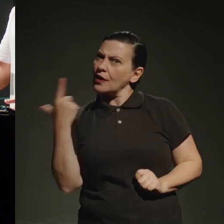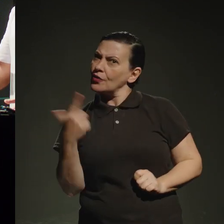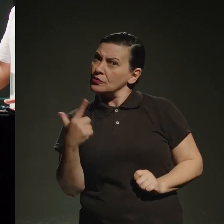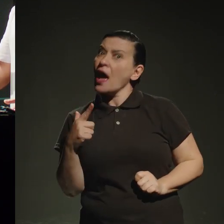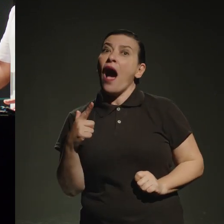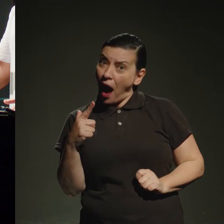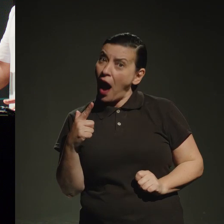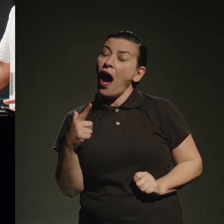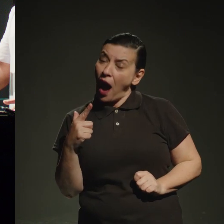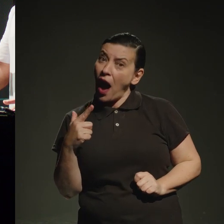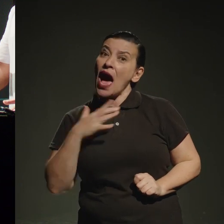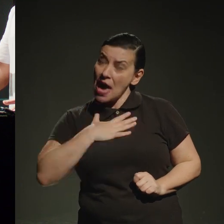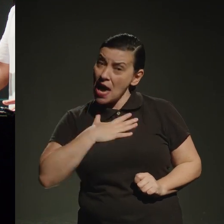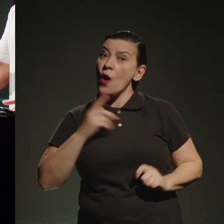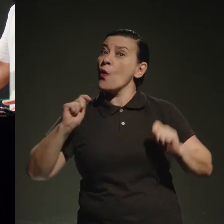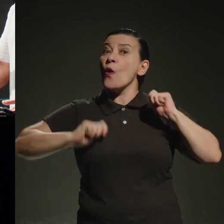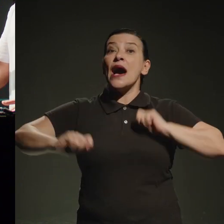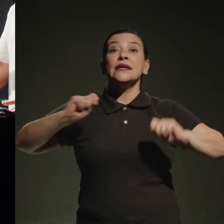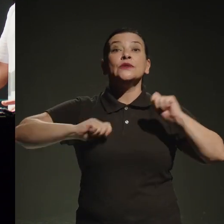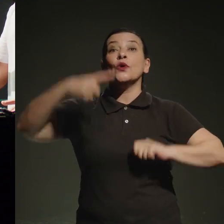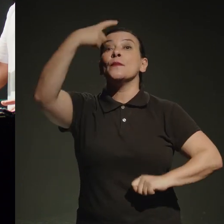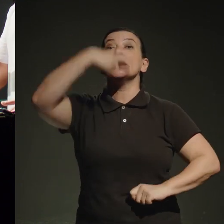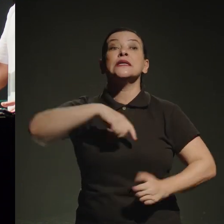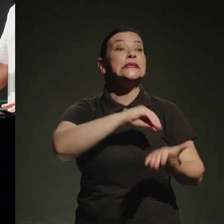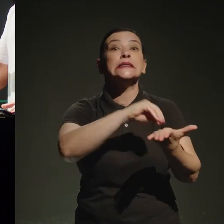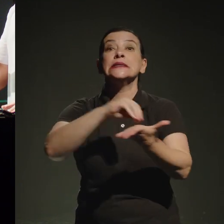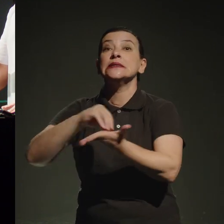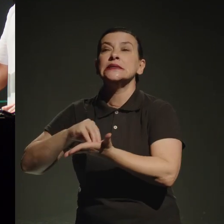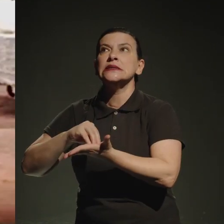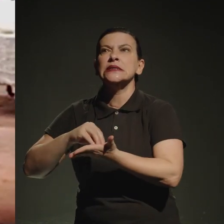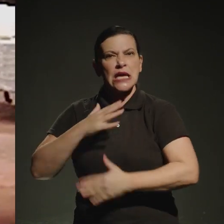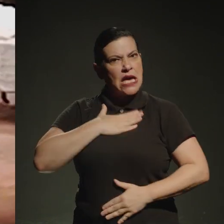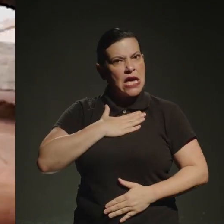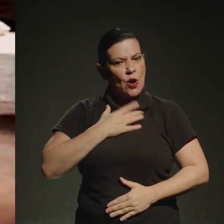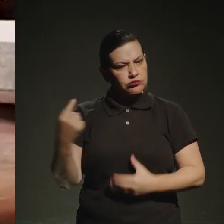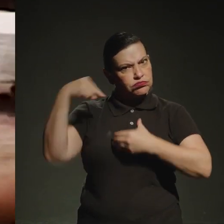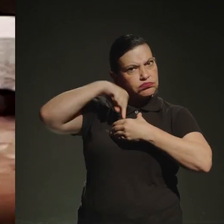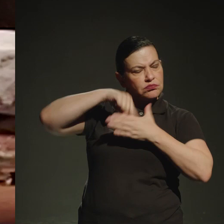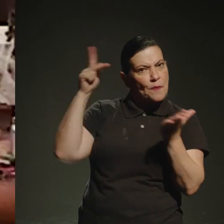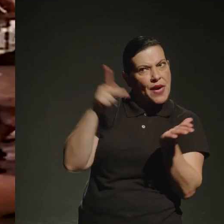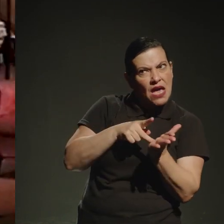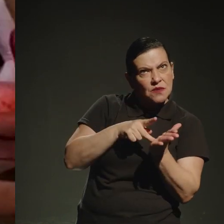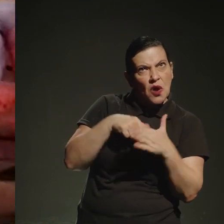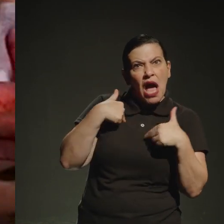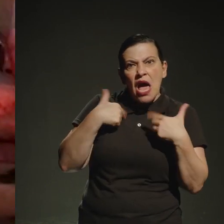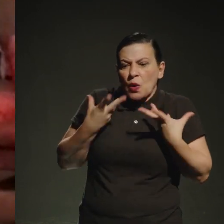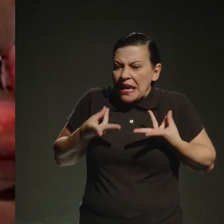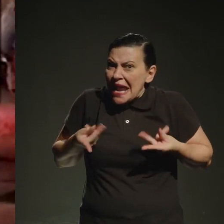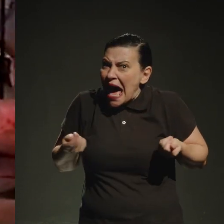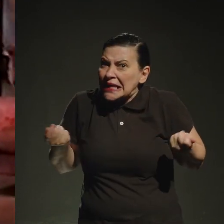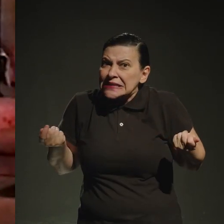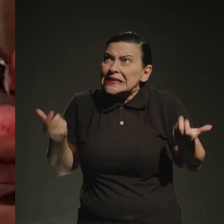chato? Será que eu estou pirando? Onde está o personagem? Onde está o outro? Ele